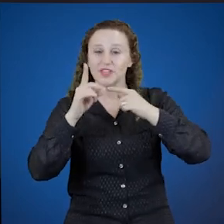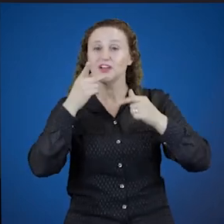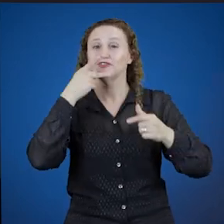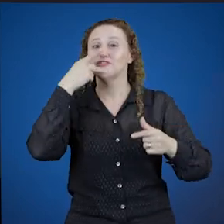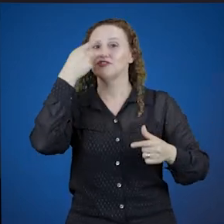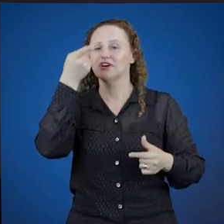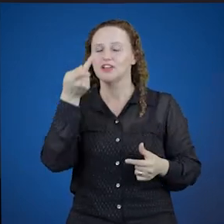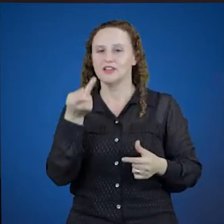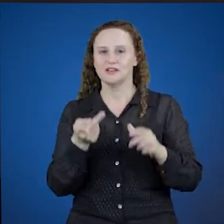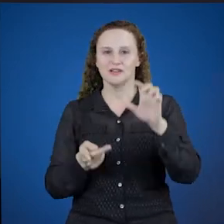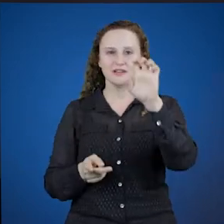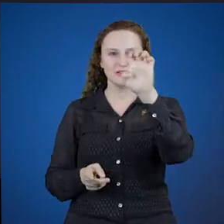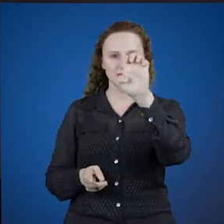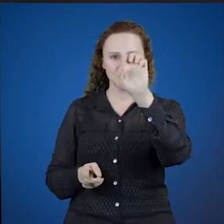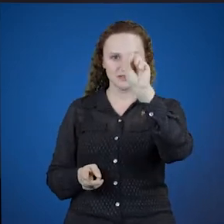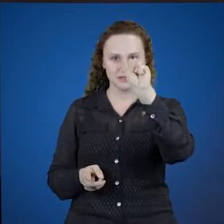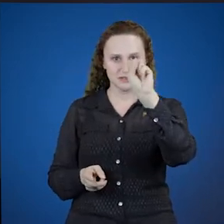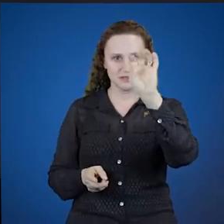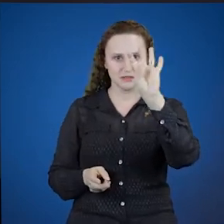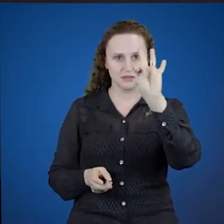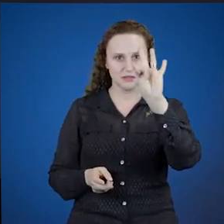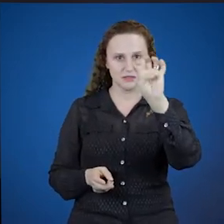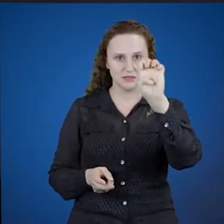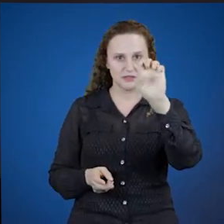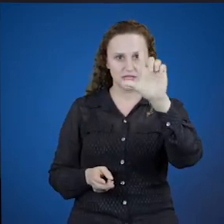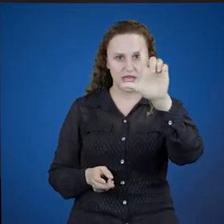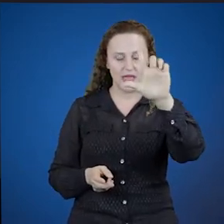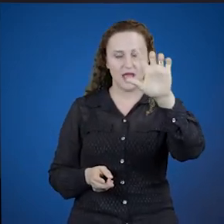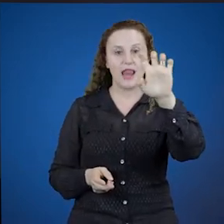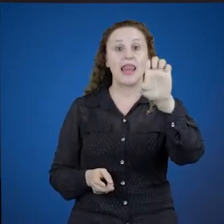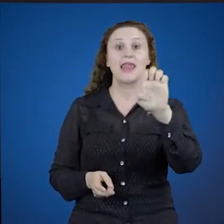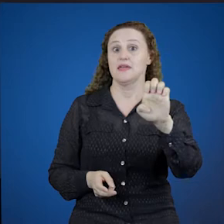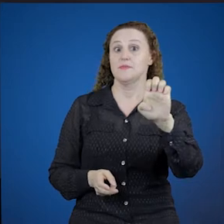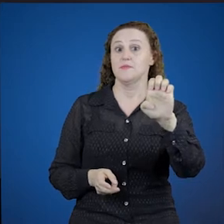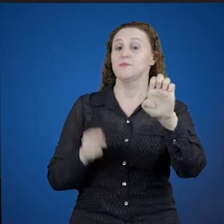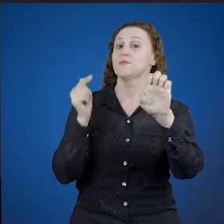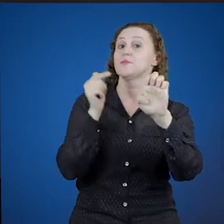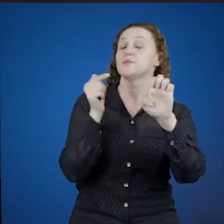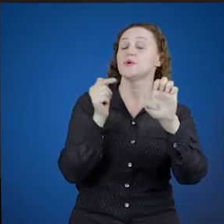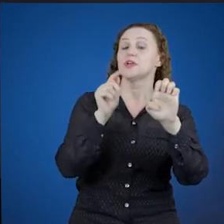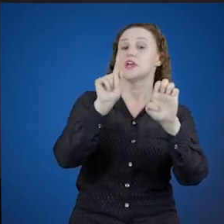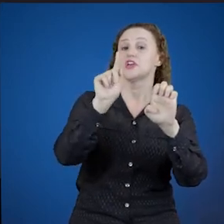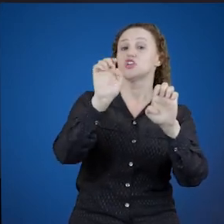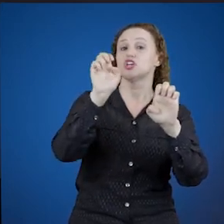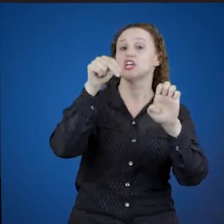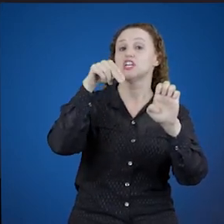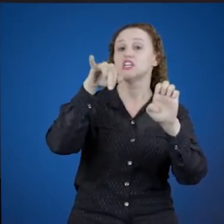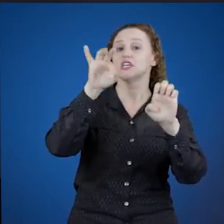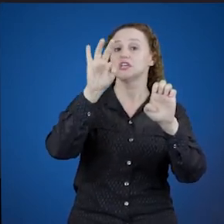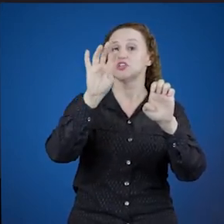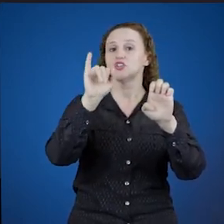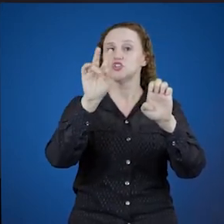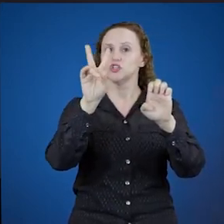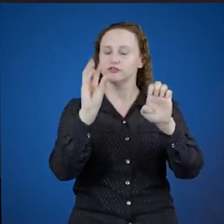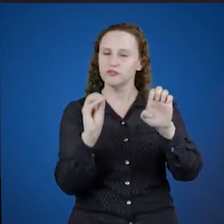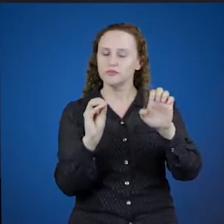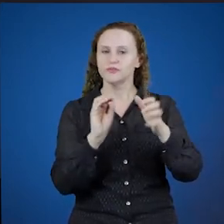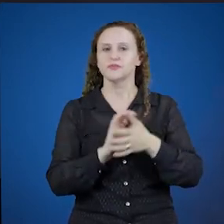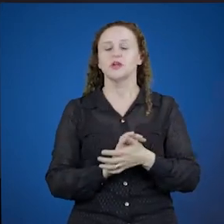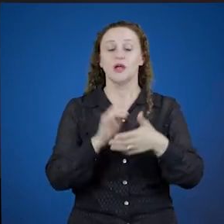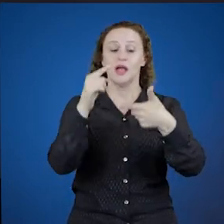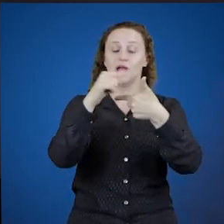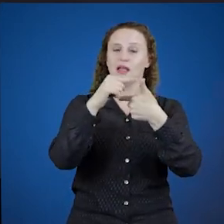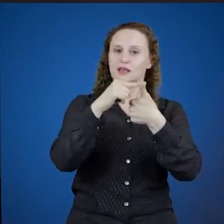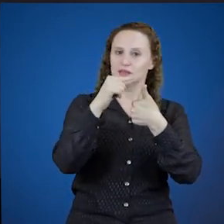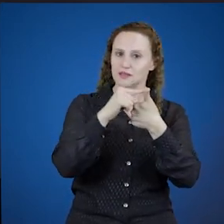steller porque estrela está no caso genitivo Então a primeira declinação tem o nominativo